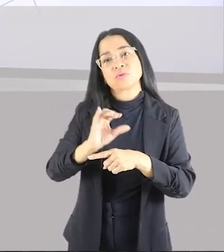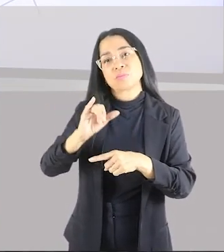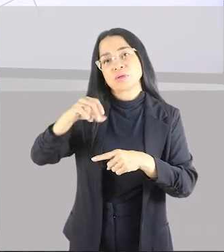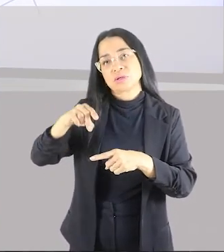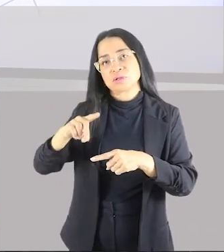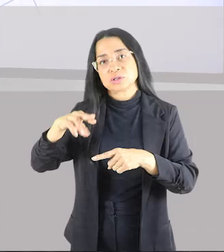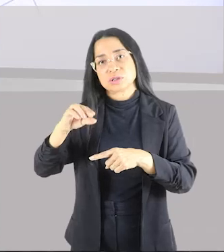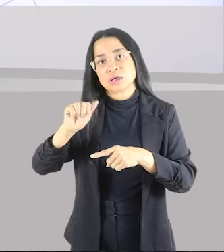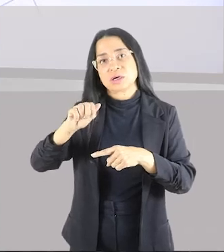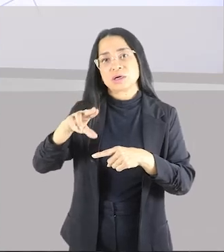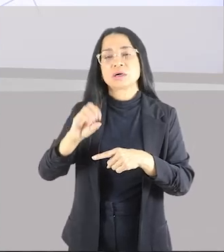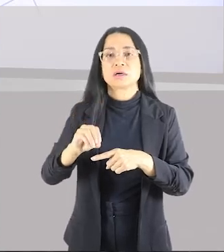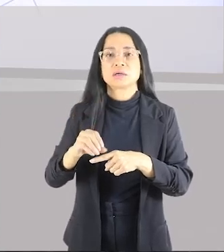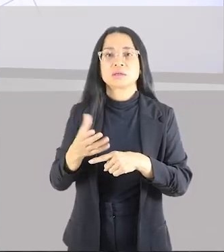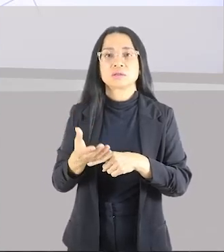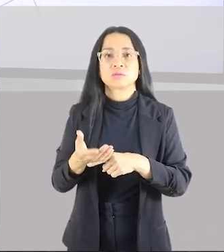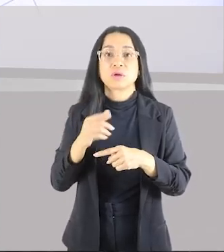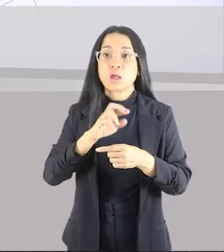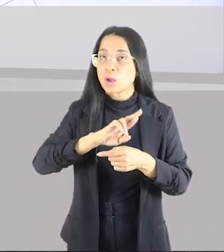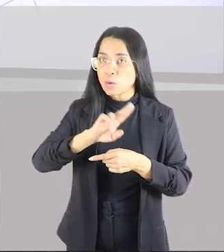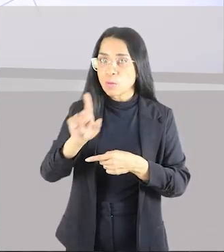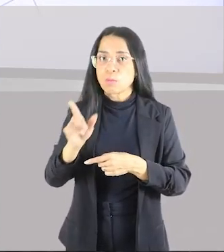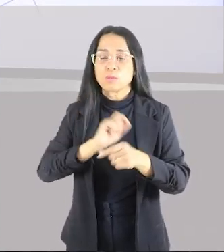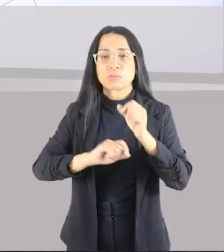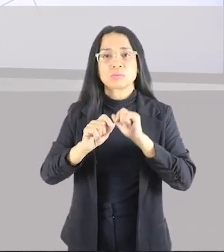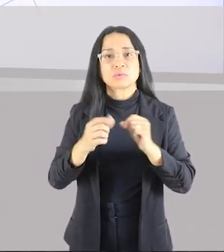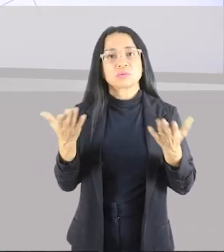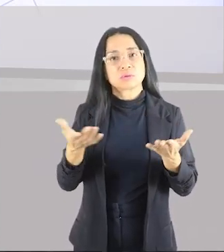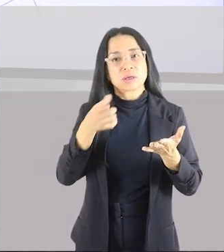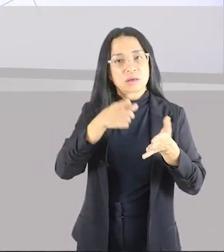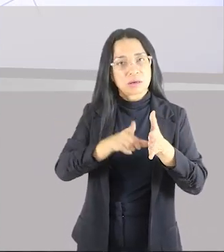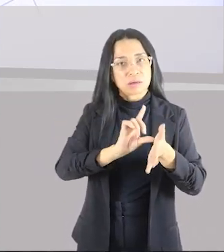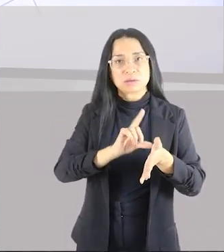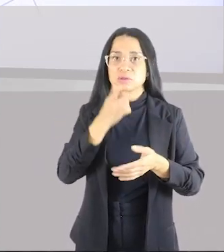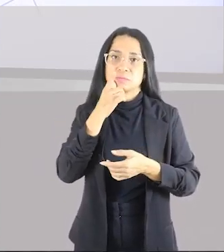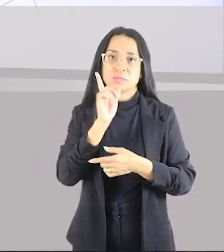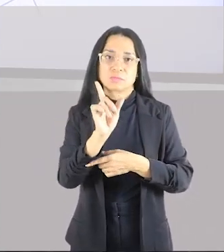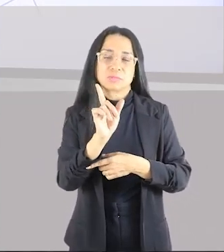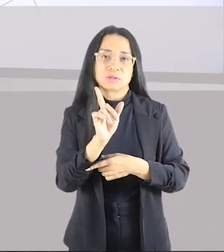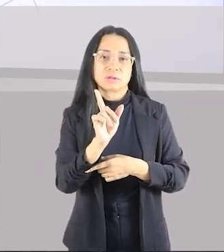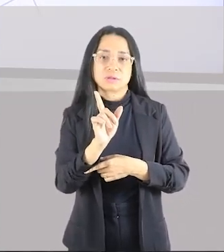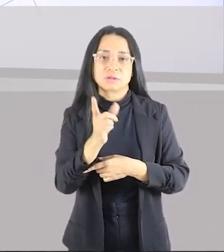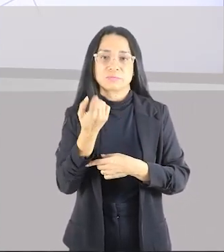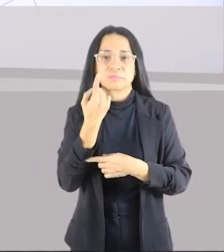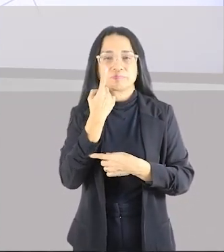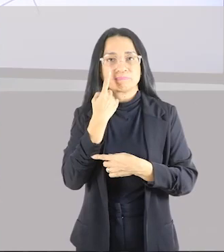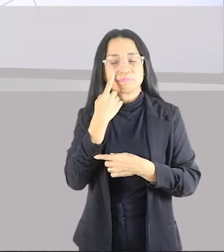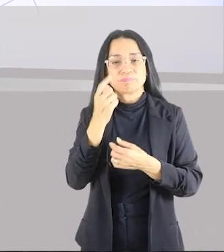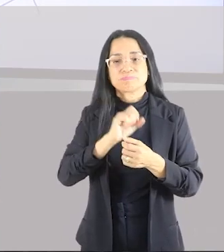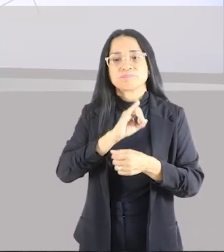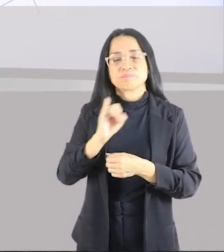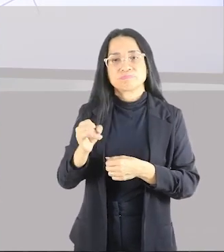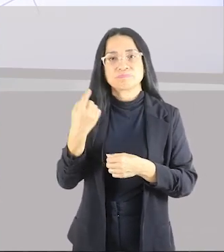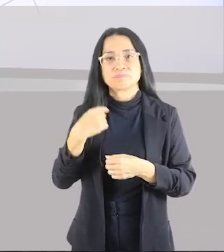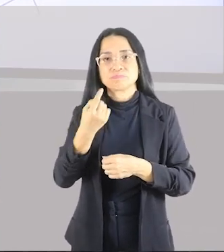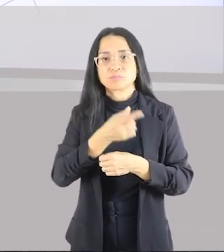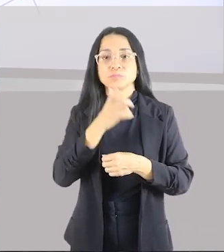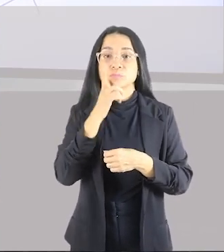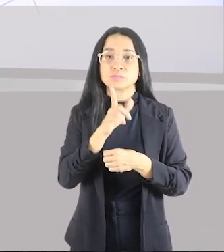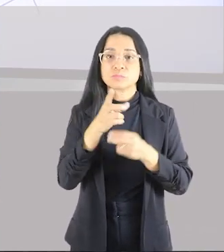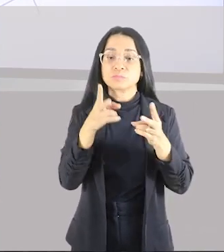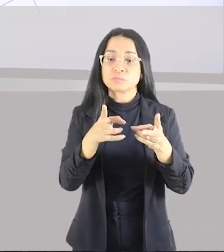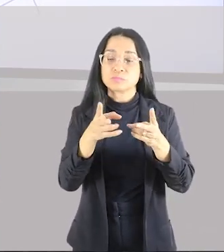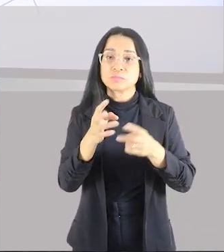da Indonésia, o que antigamente, sem o processo de globalização, você não conseguiria. Ora, se a gente consegue